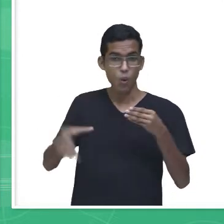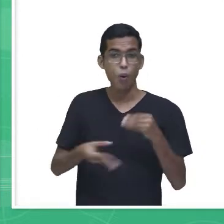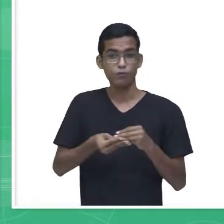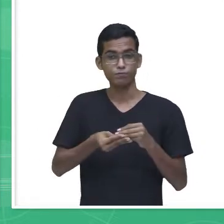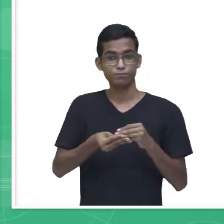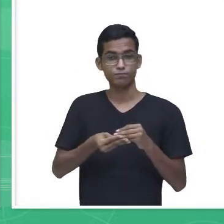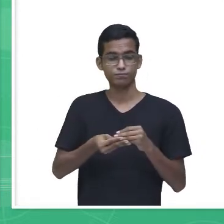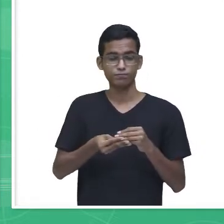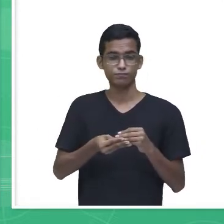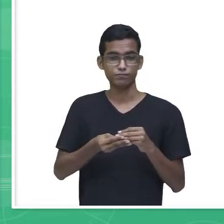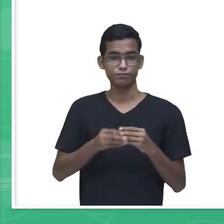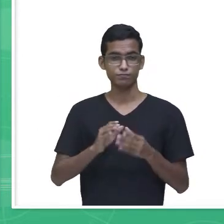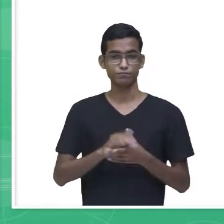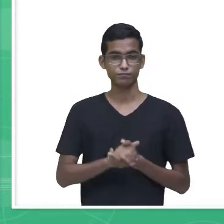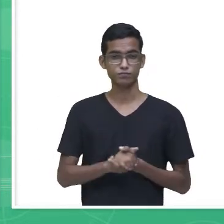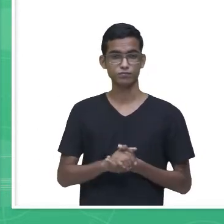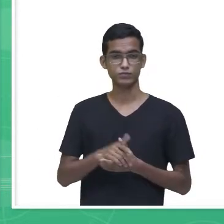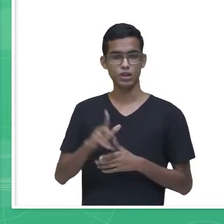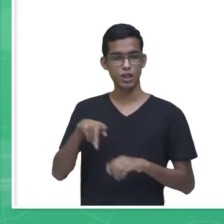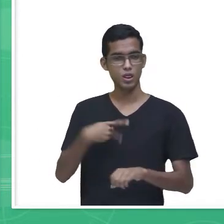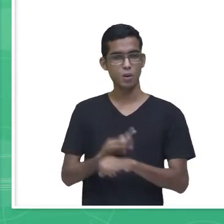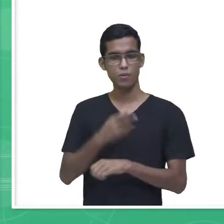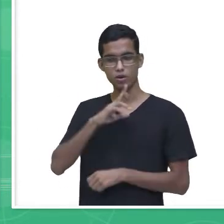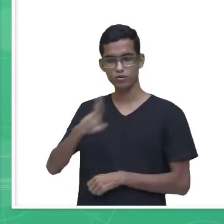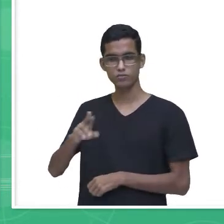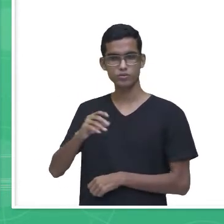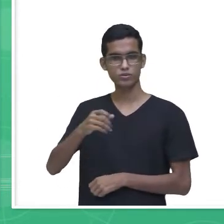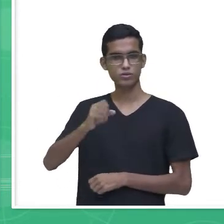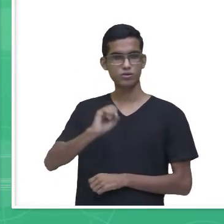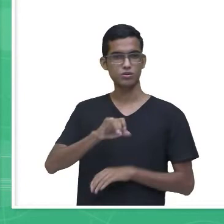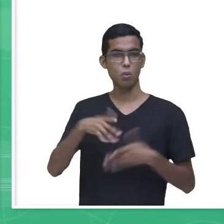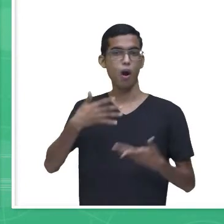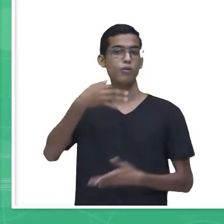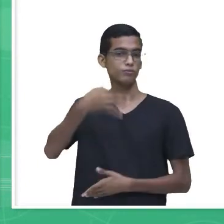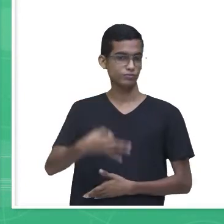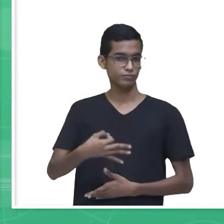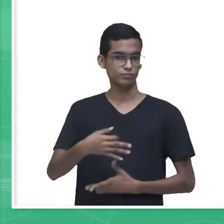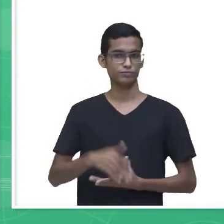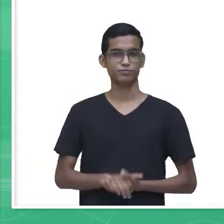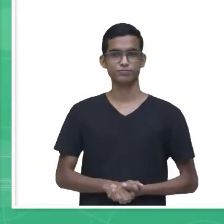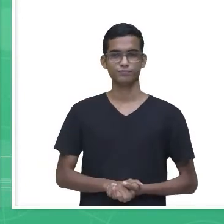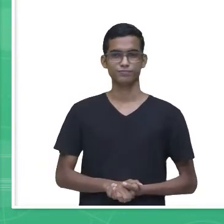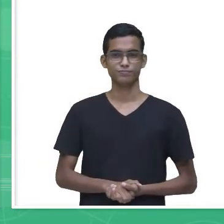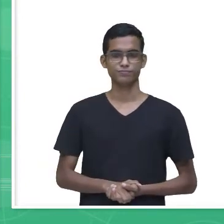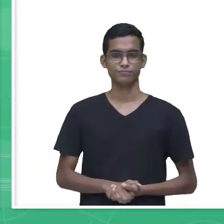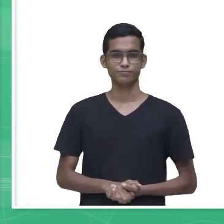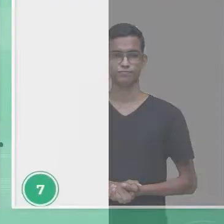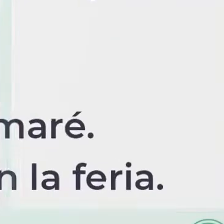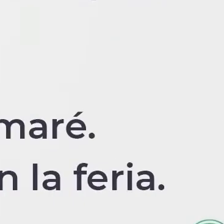apresentassem aqui qual alternativa é a correta. Agora é com vocês, ok?